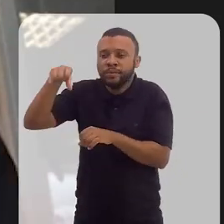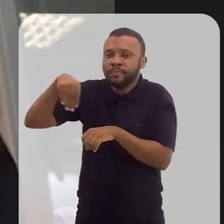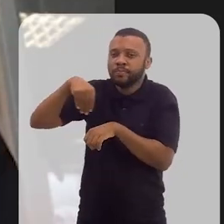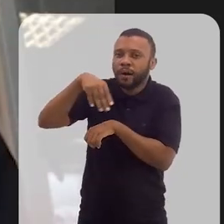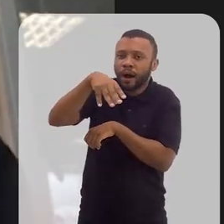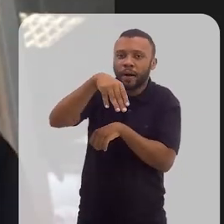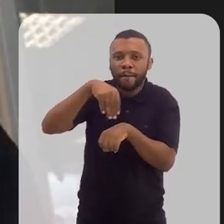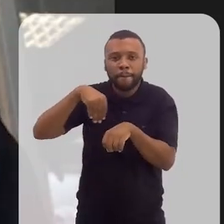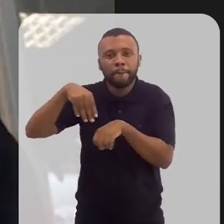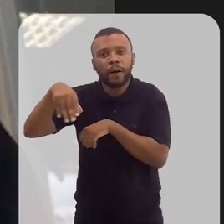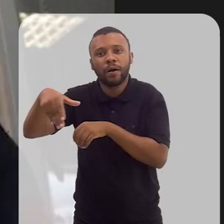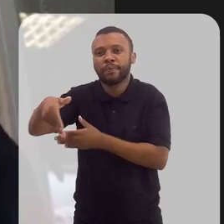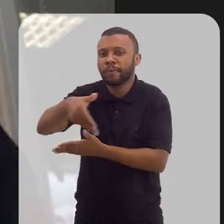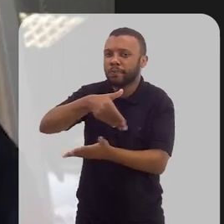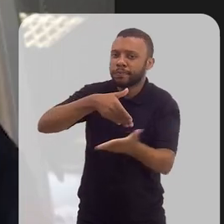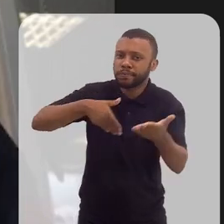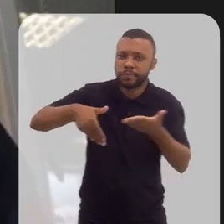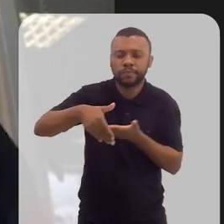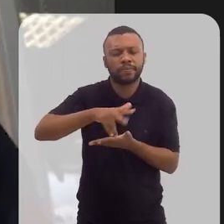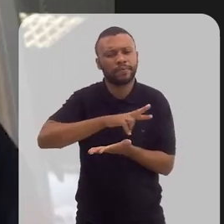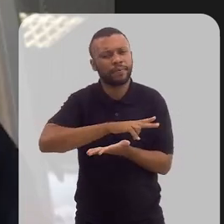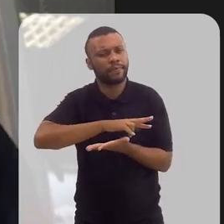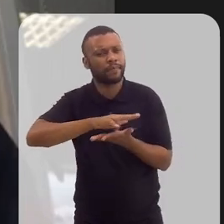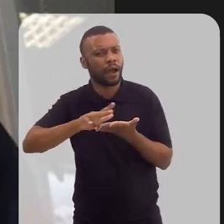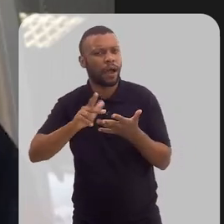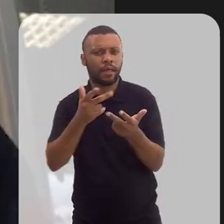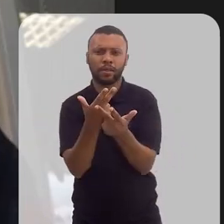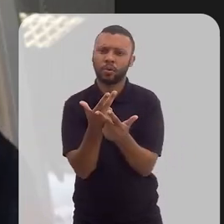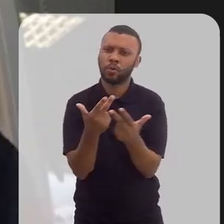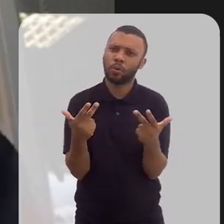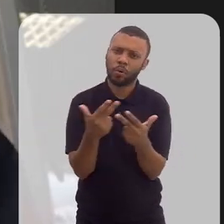compartilhando conhecimento. Nós fizemos uma série de